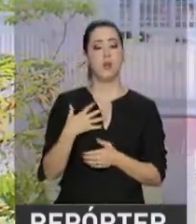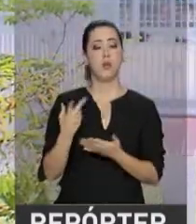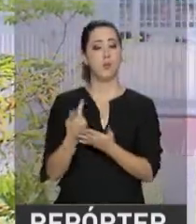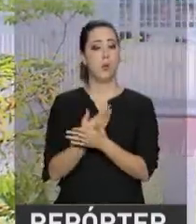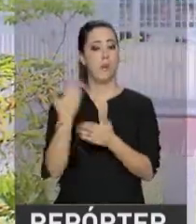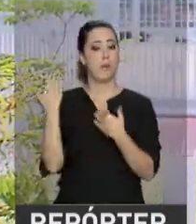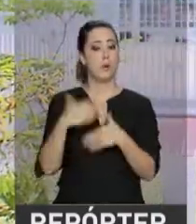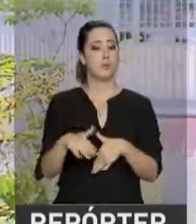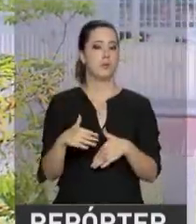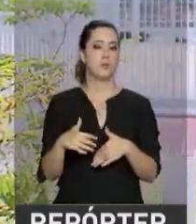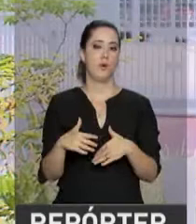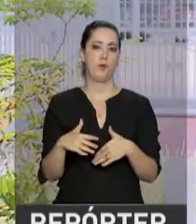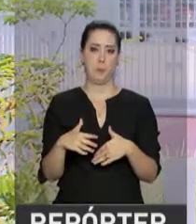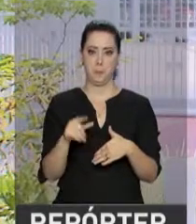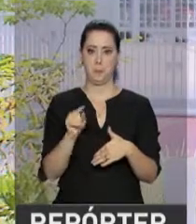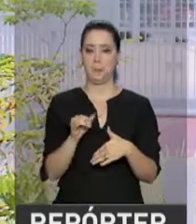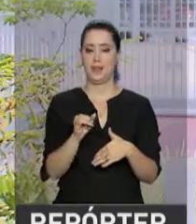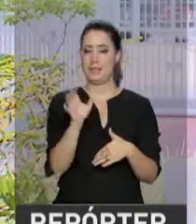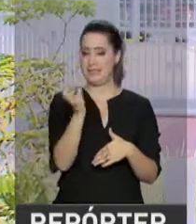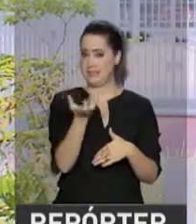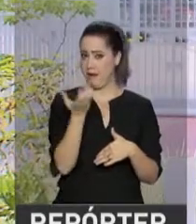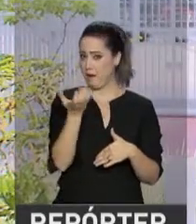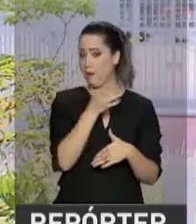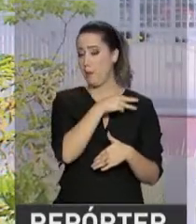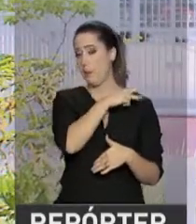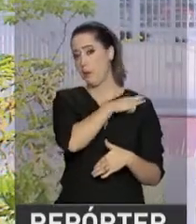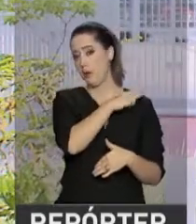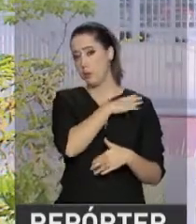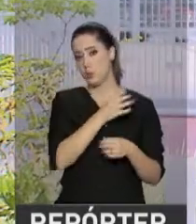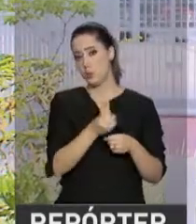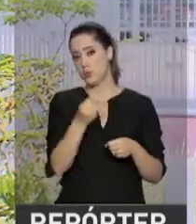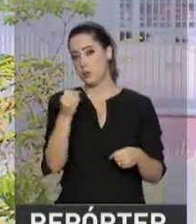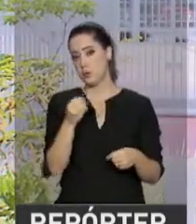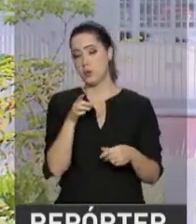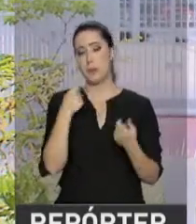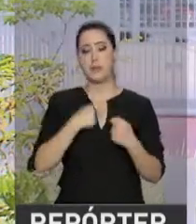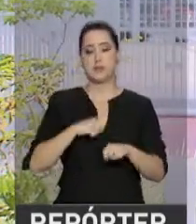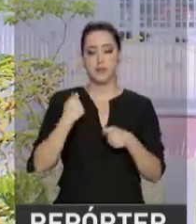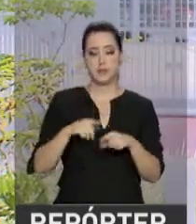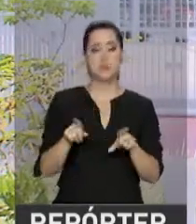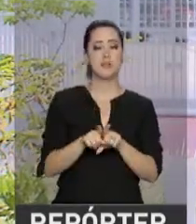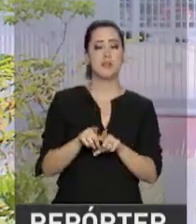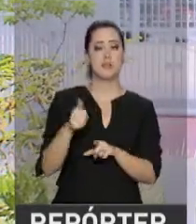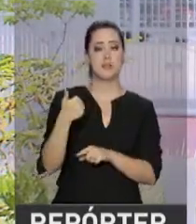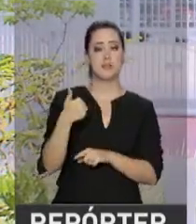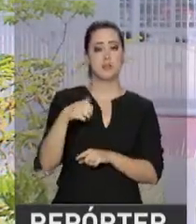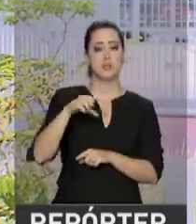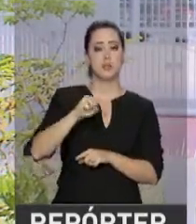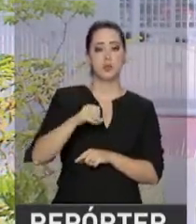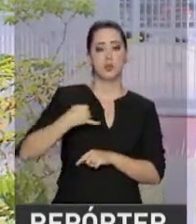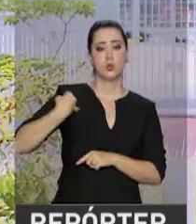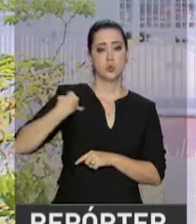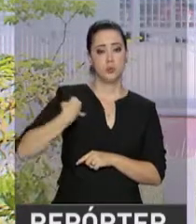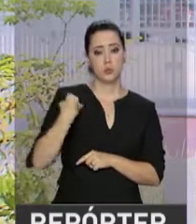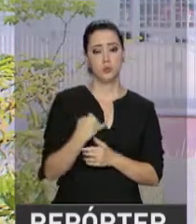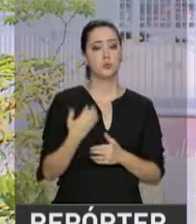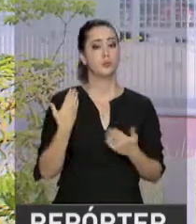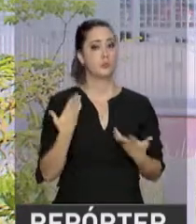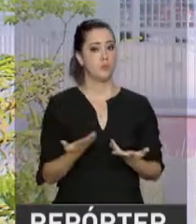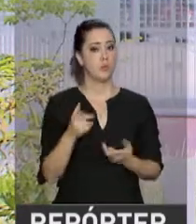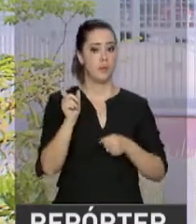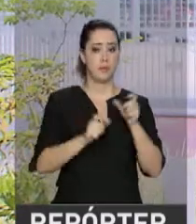realização da prova para quem quer o certificado do ensino médio é preciso ter no mínimo 18 anos